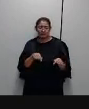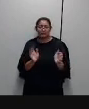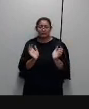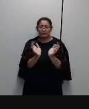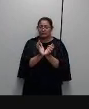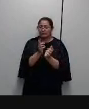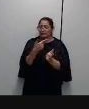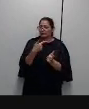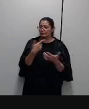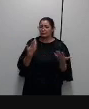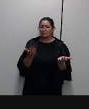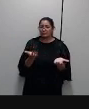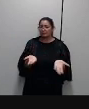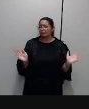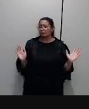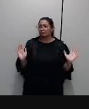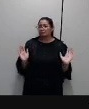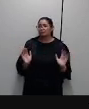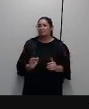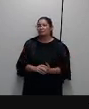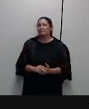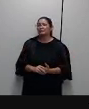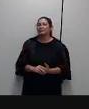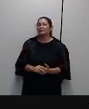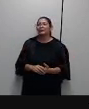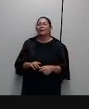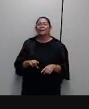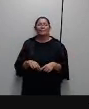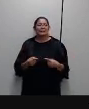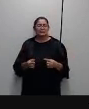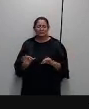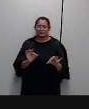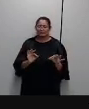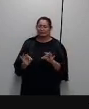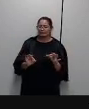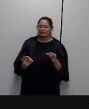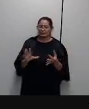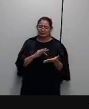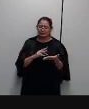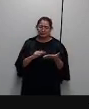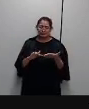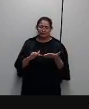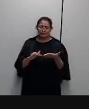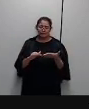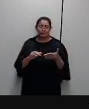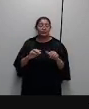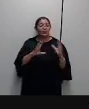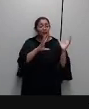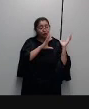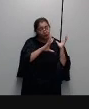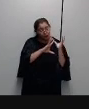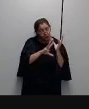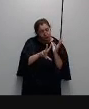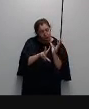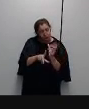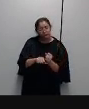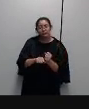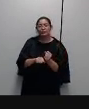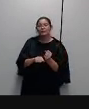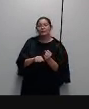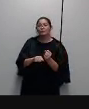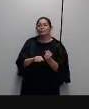cálculo diria mesmo a ver com o segundo set mas não se trata do local se trata de atualizado a sua expressão monetária